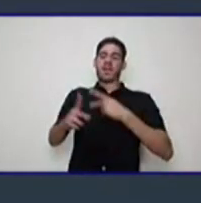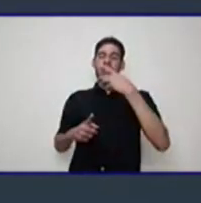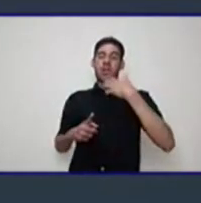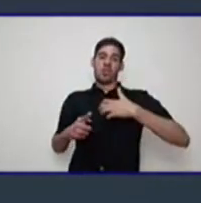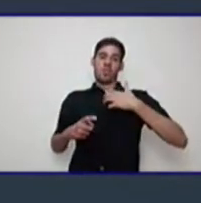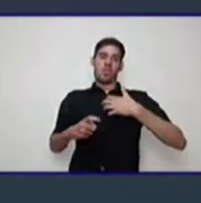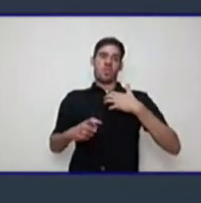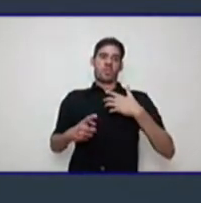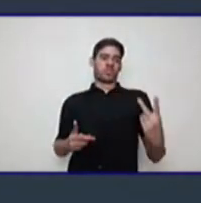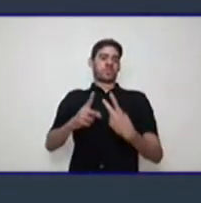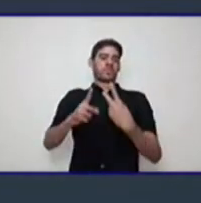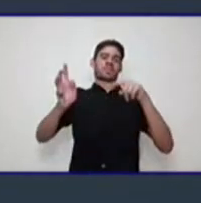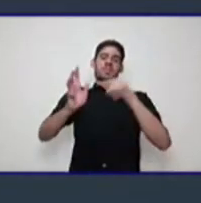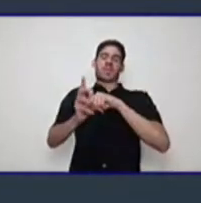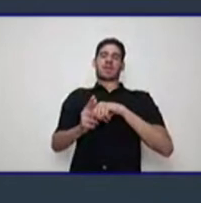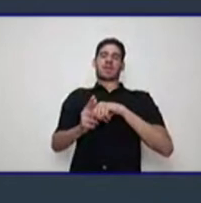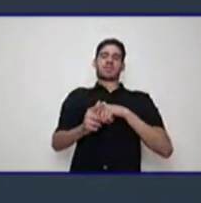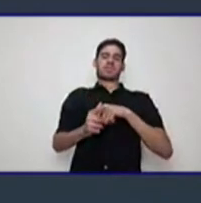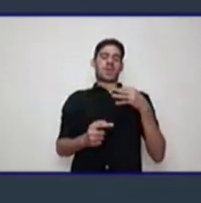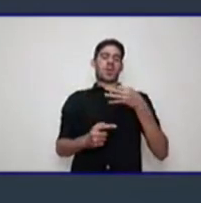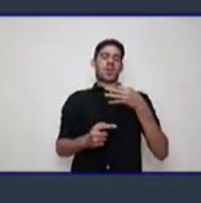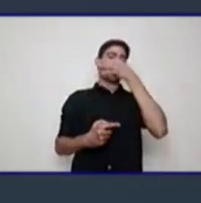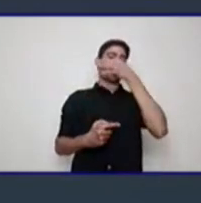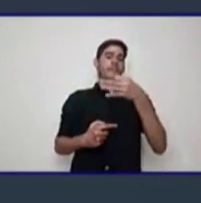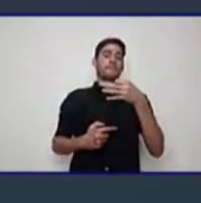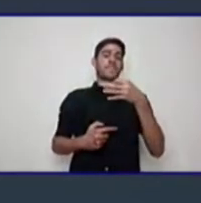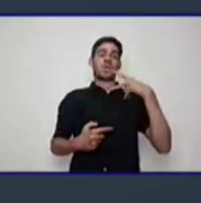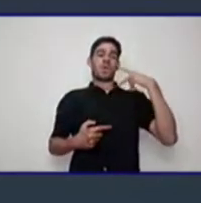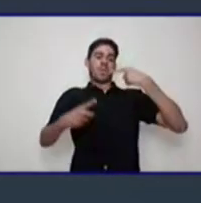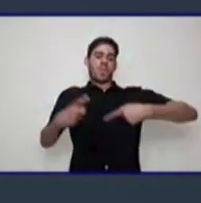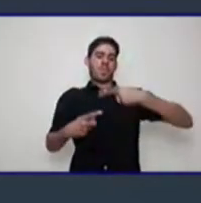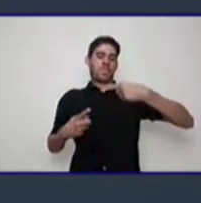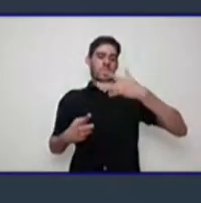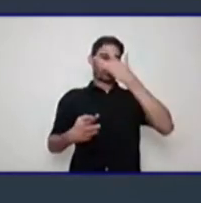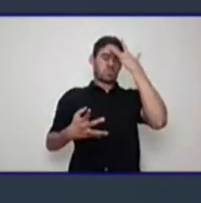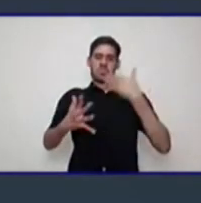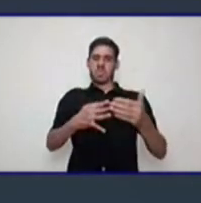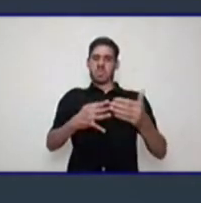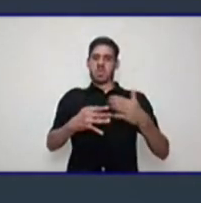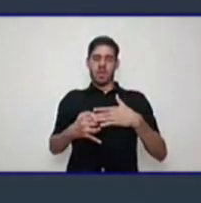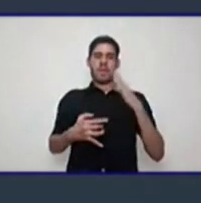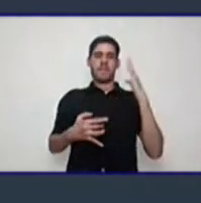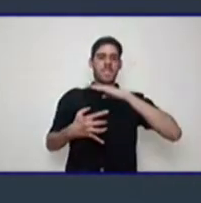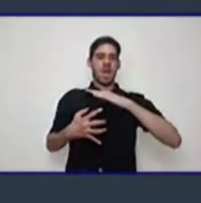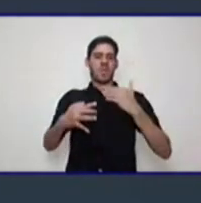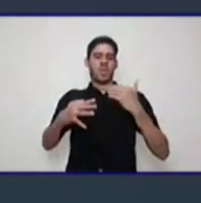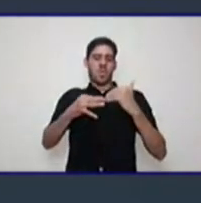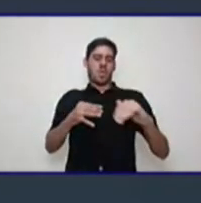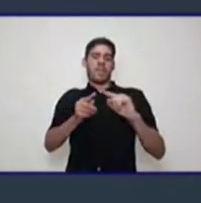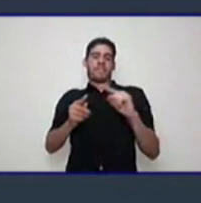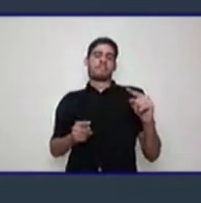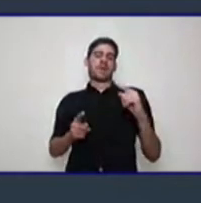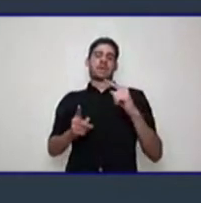da posição política de alguém pode ser perversa, pode ser injusta, mas, a meu ver, não constitui discurso de ódio.